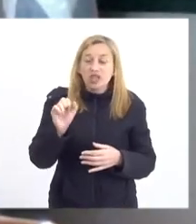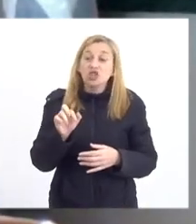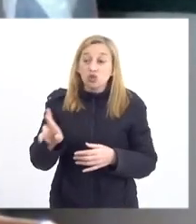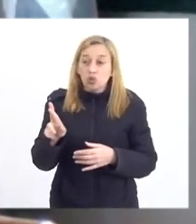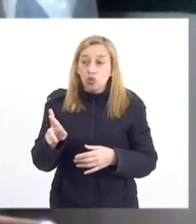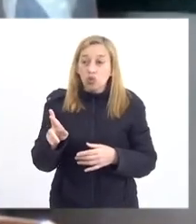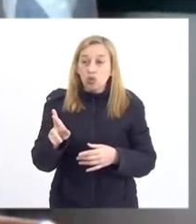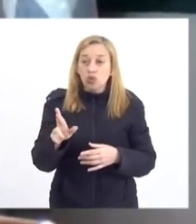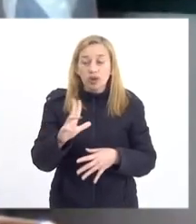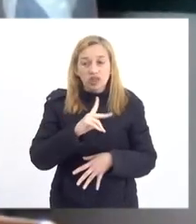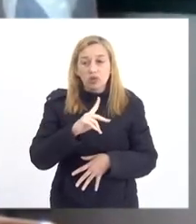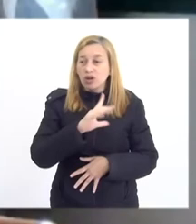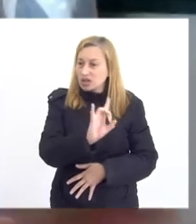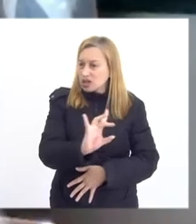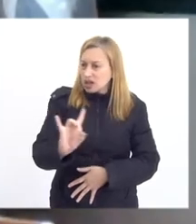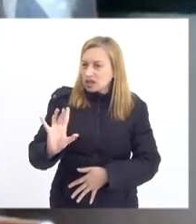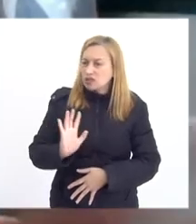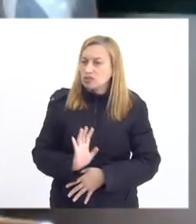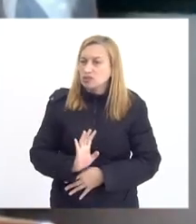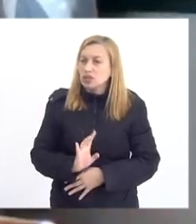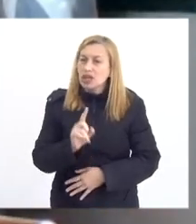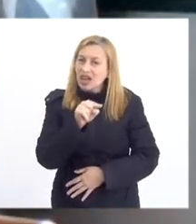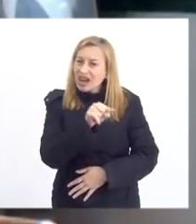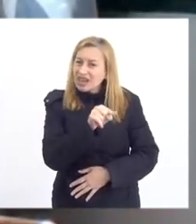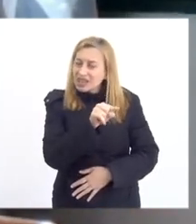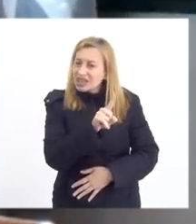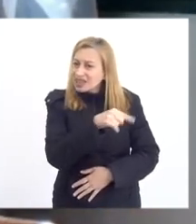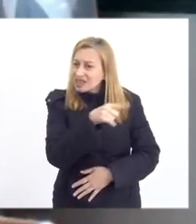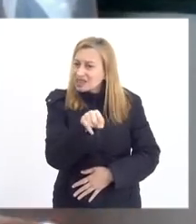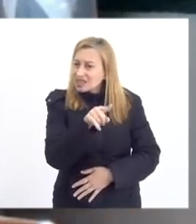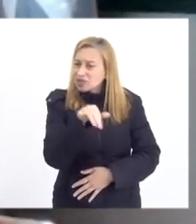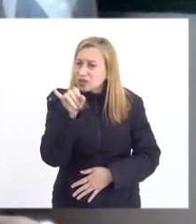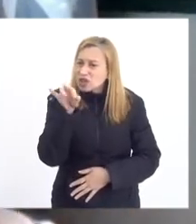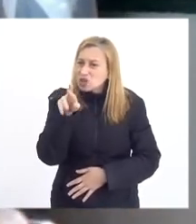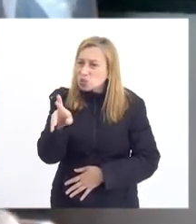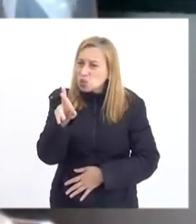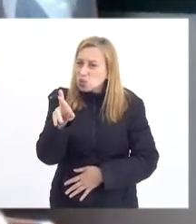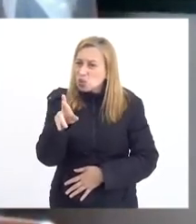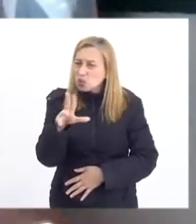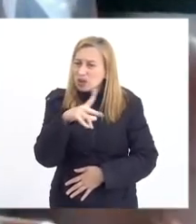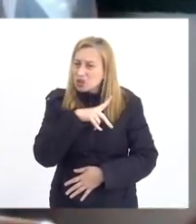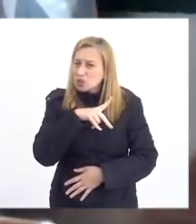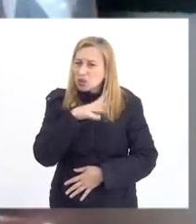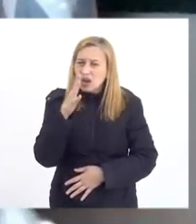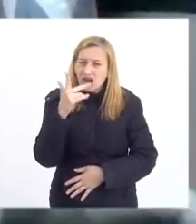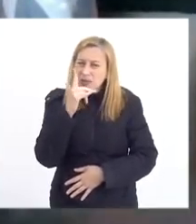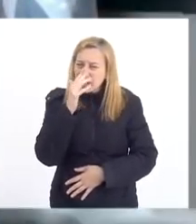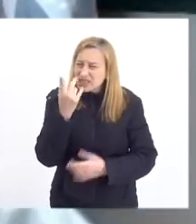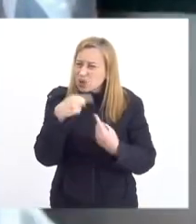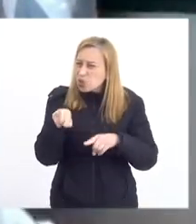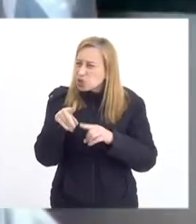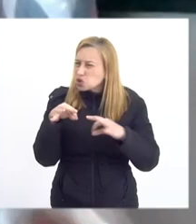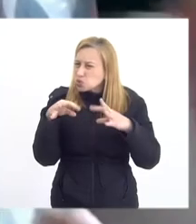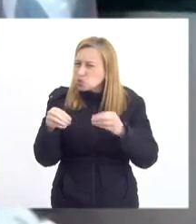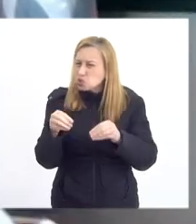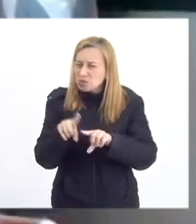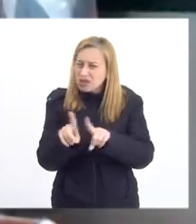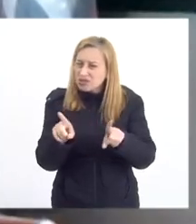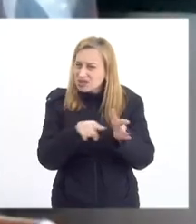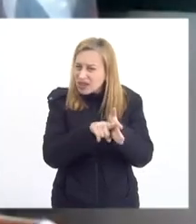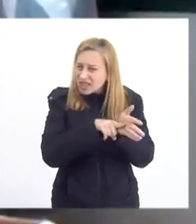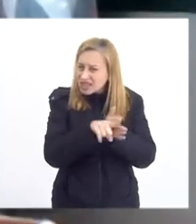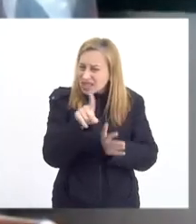individual. Ele está aqui vedando o medidor individual, quer dizer, me parece um pouco na contramão. Você vai analisar